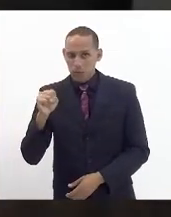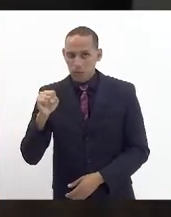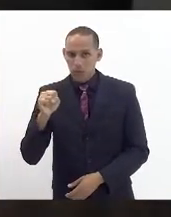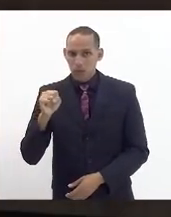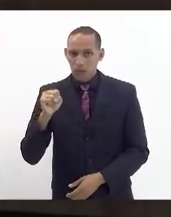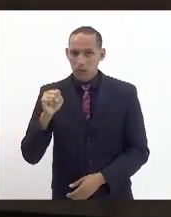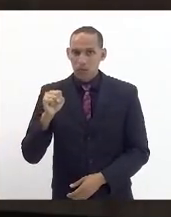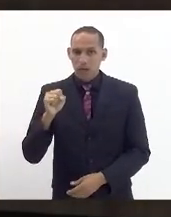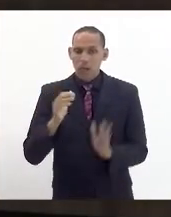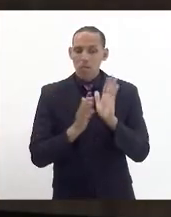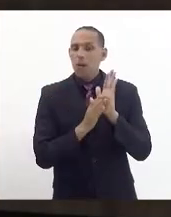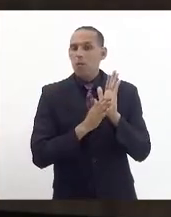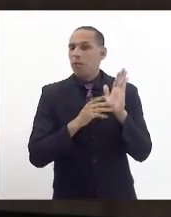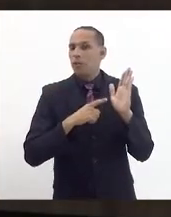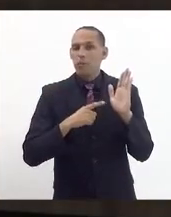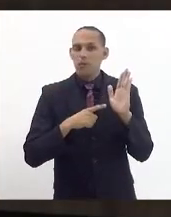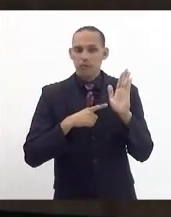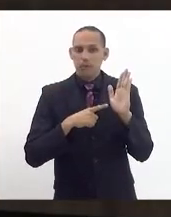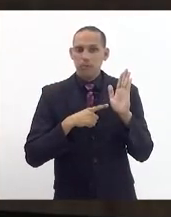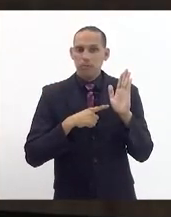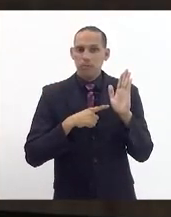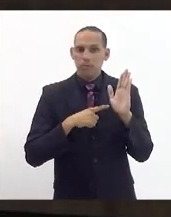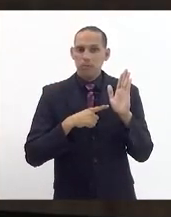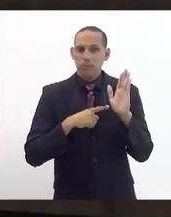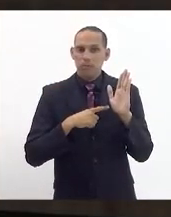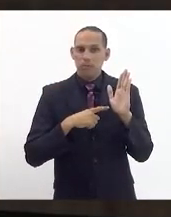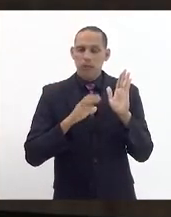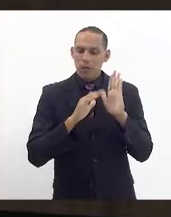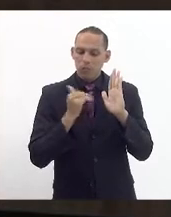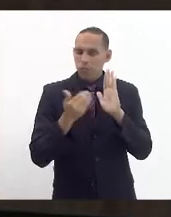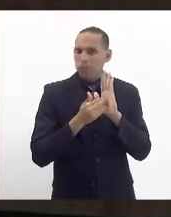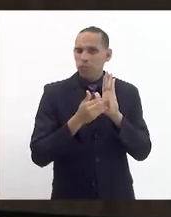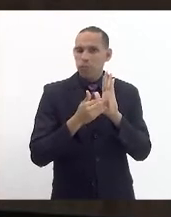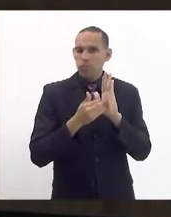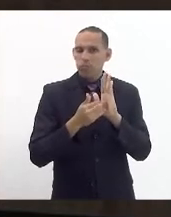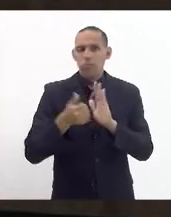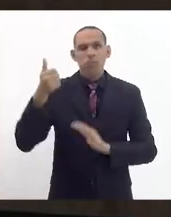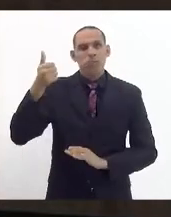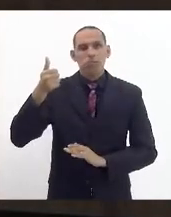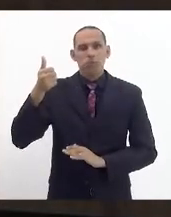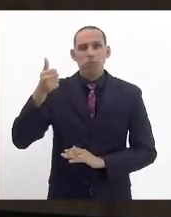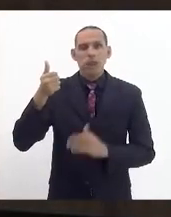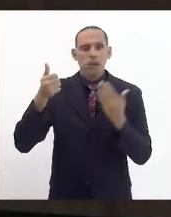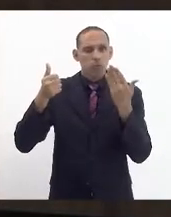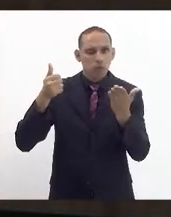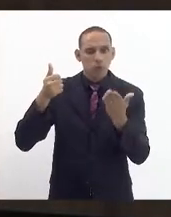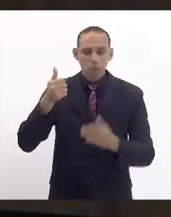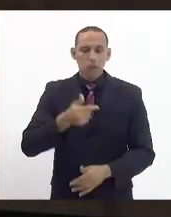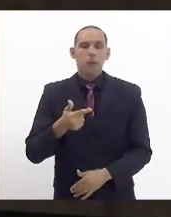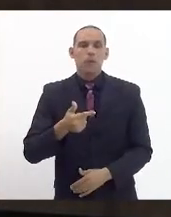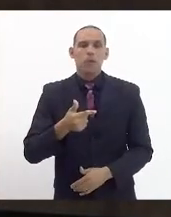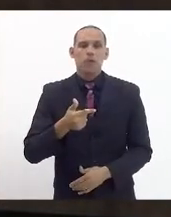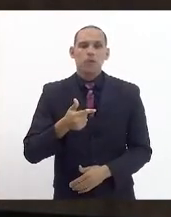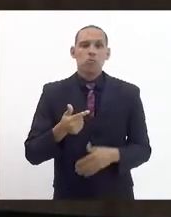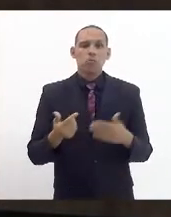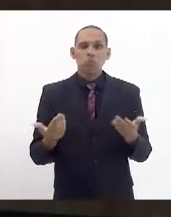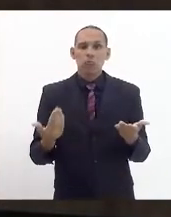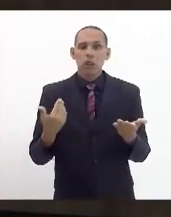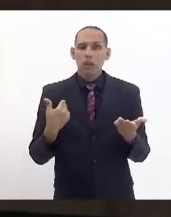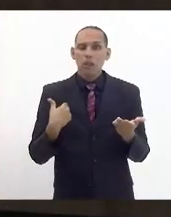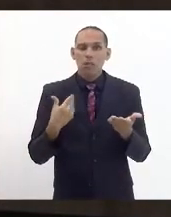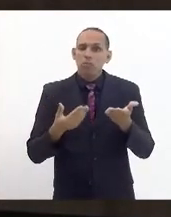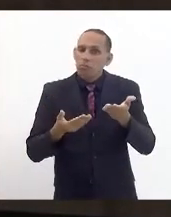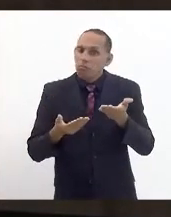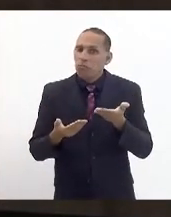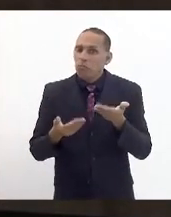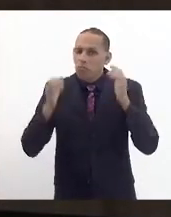sim, tem uma proposta mais completa que a sua. Então, o que eu lhe convido